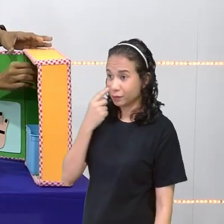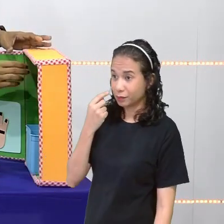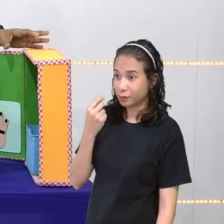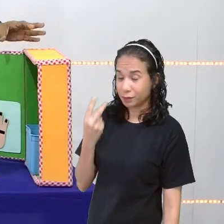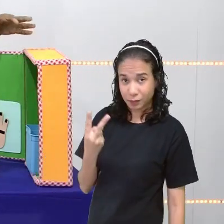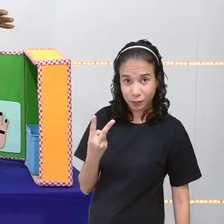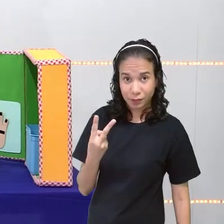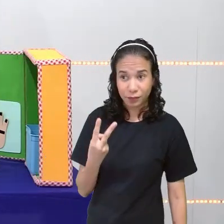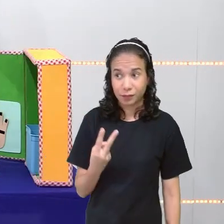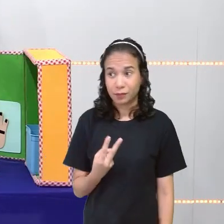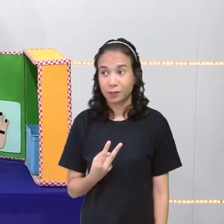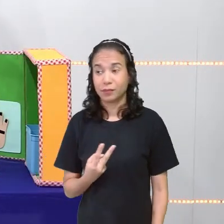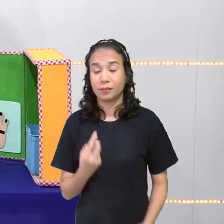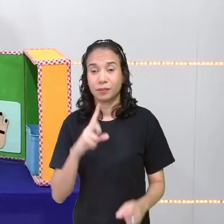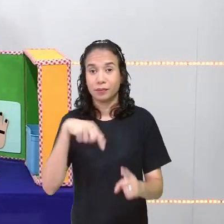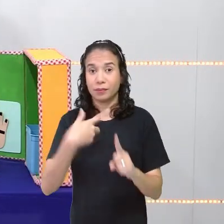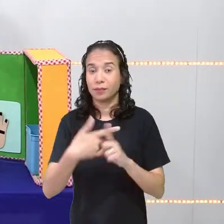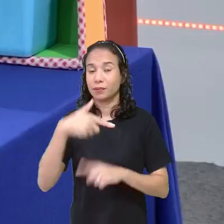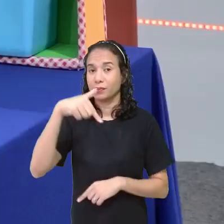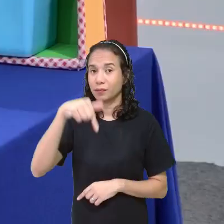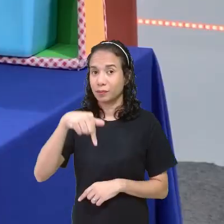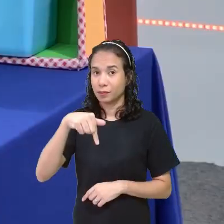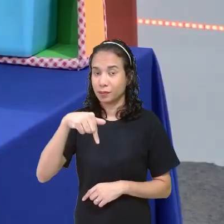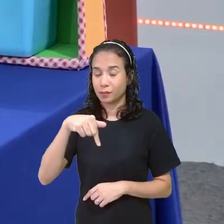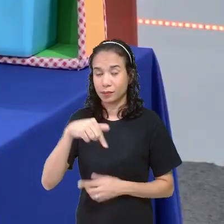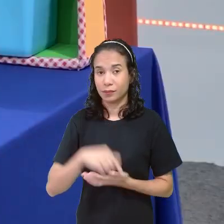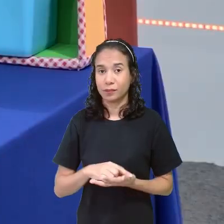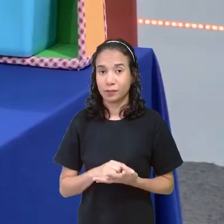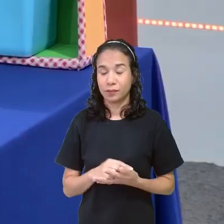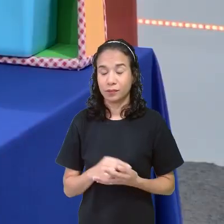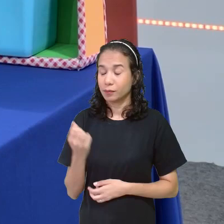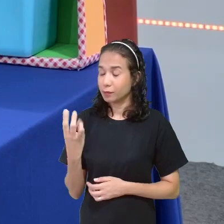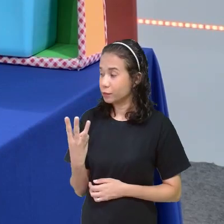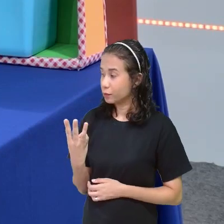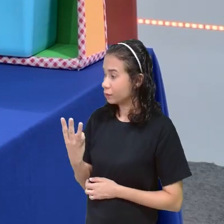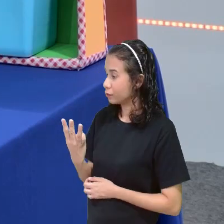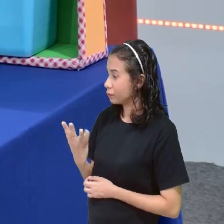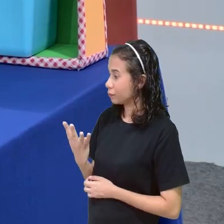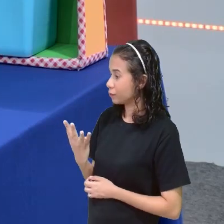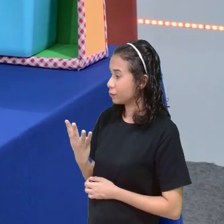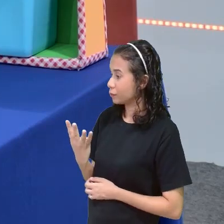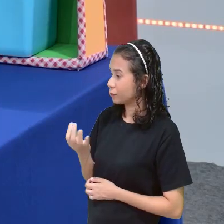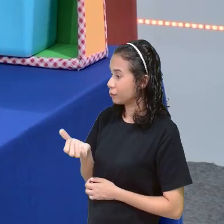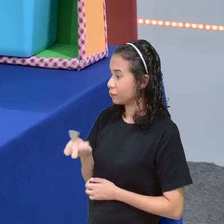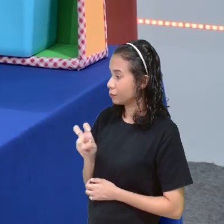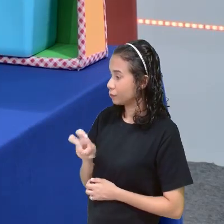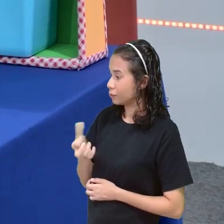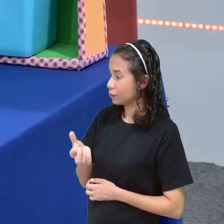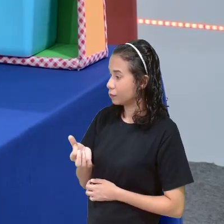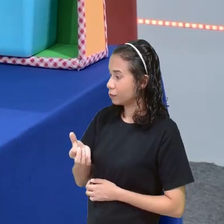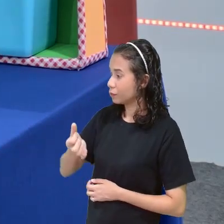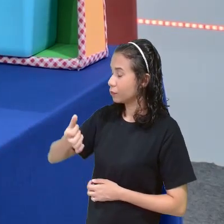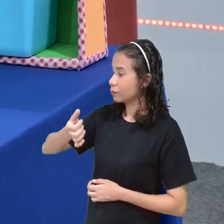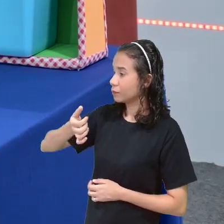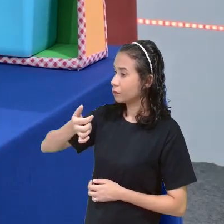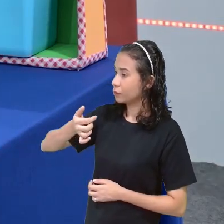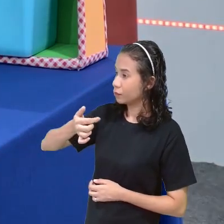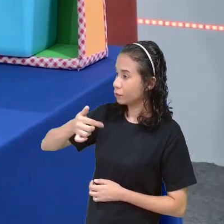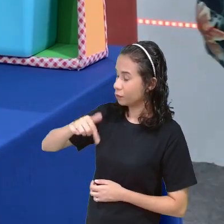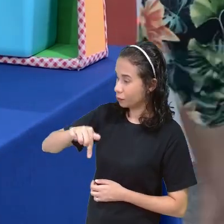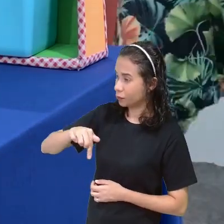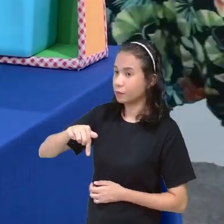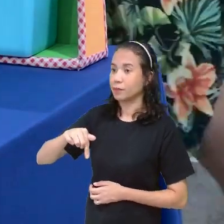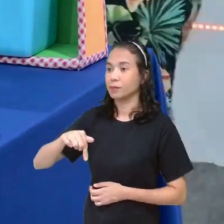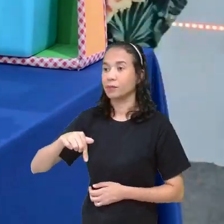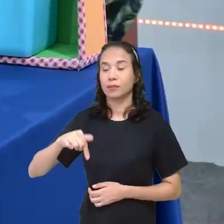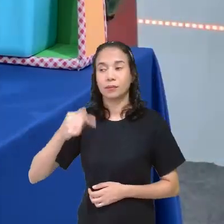2 cubinhos, mais 7. Vou pegar aqui, ó. 3, 6, 1,